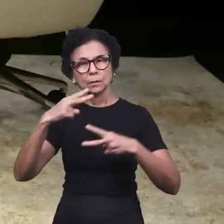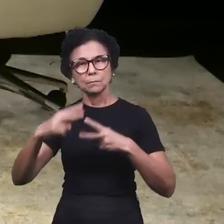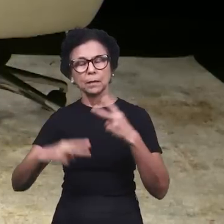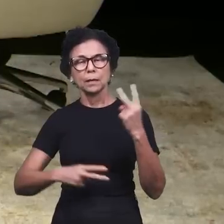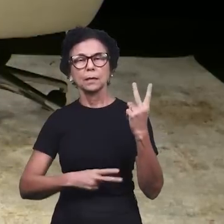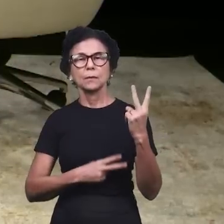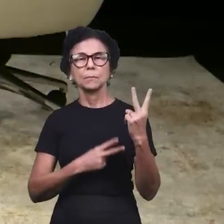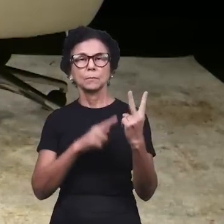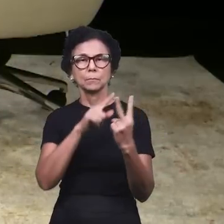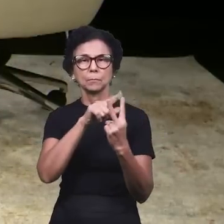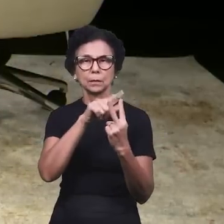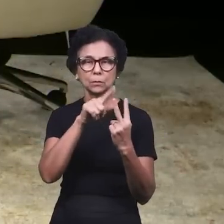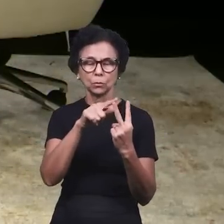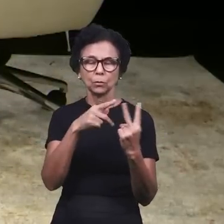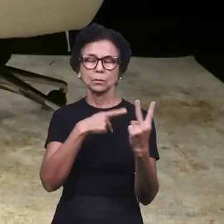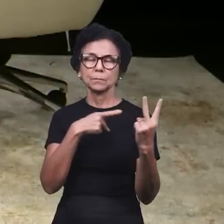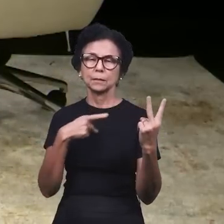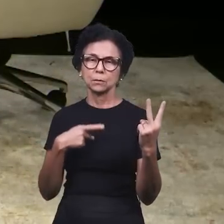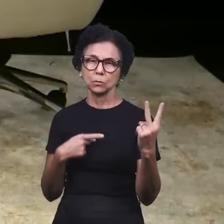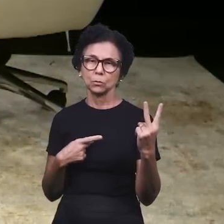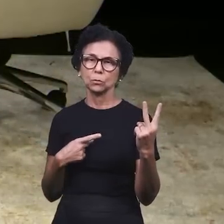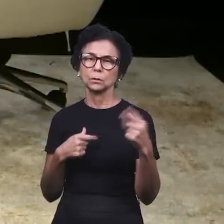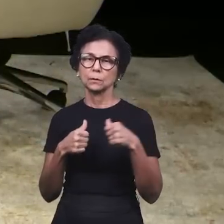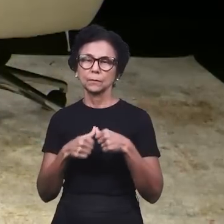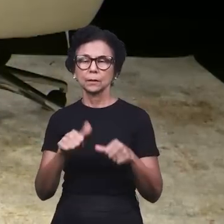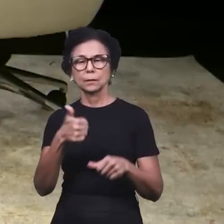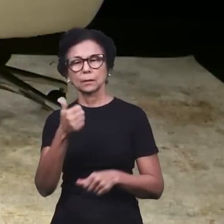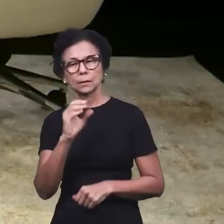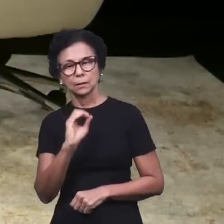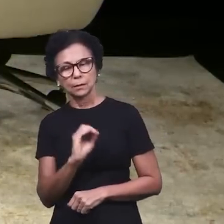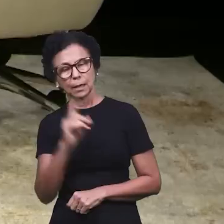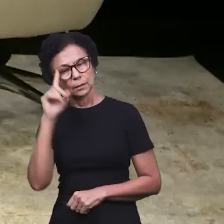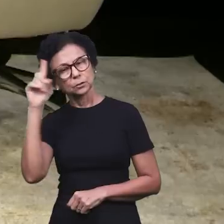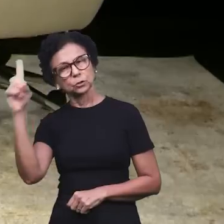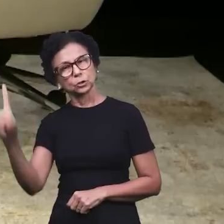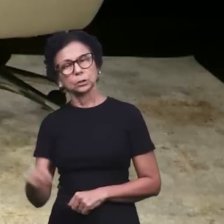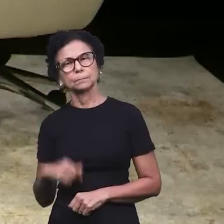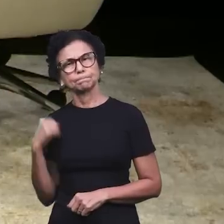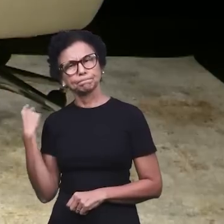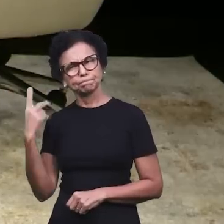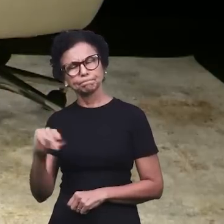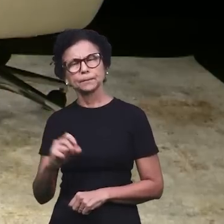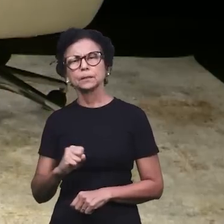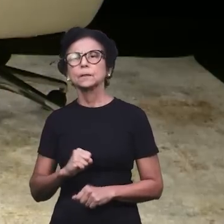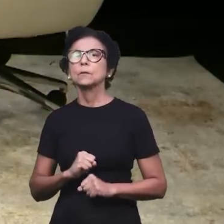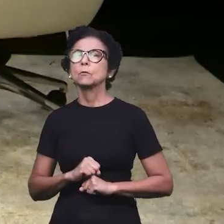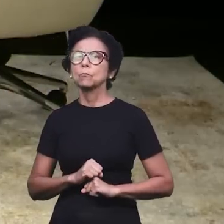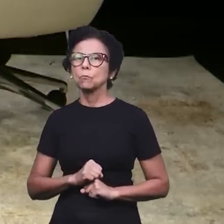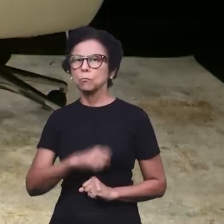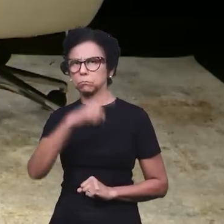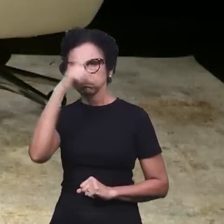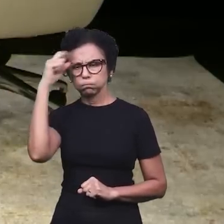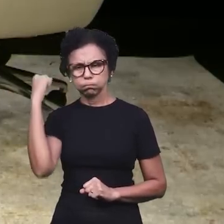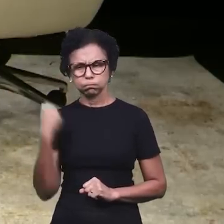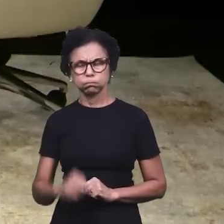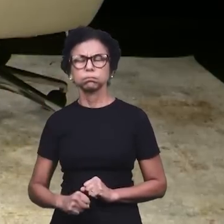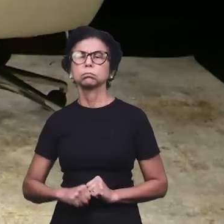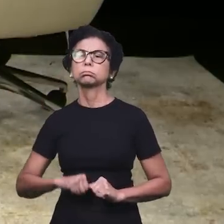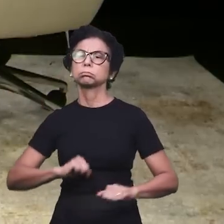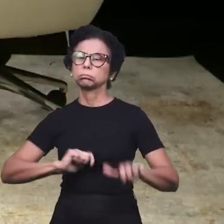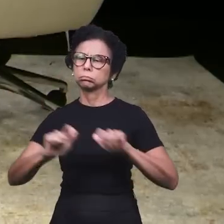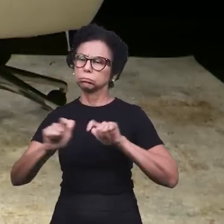passava mais 10 dias. Foi um trabalho bastante intenso ali no início. A Flórida foi muito bem assistida. Muito